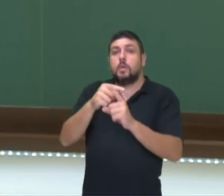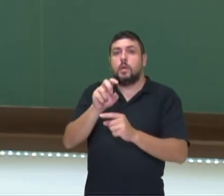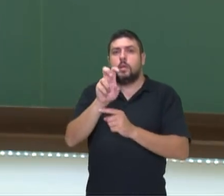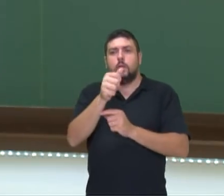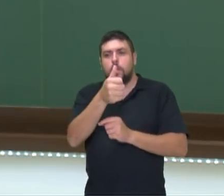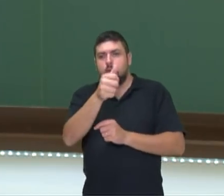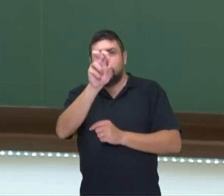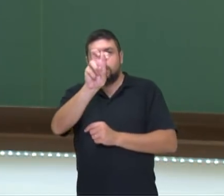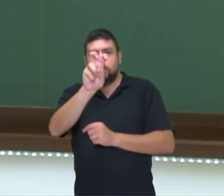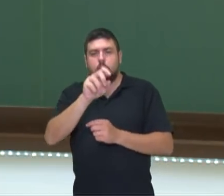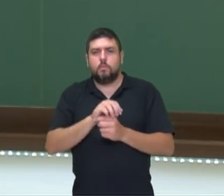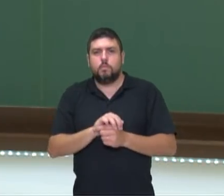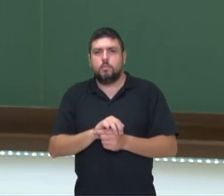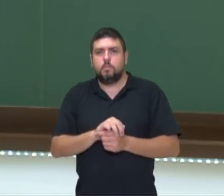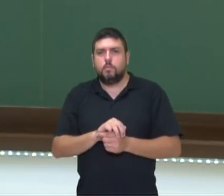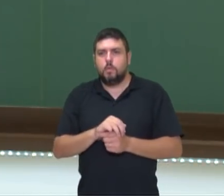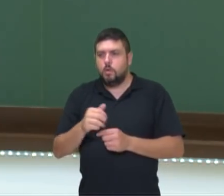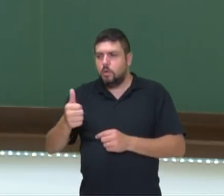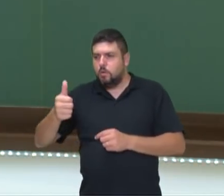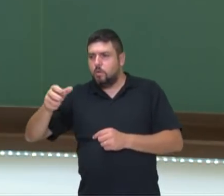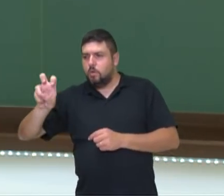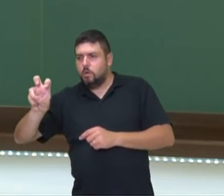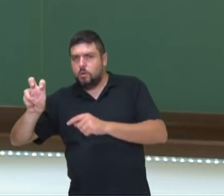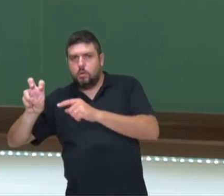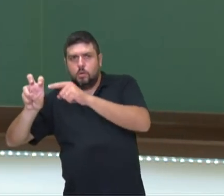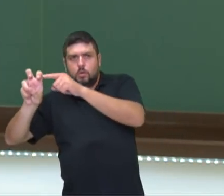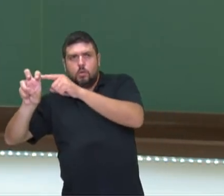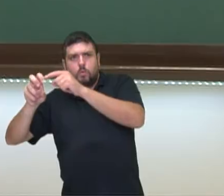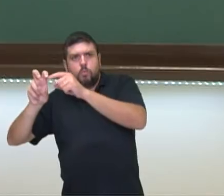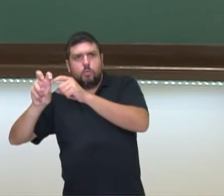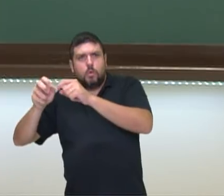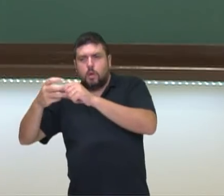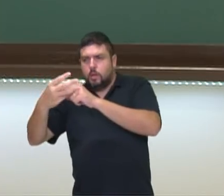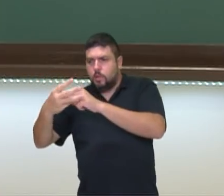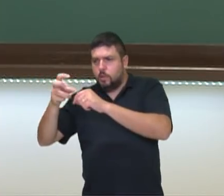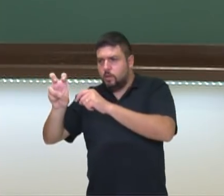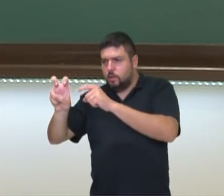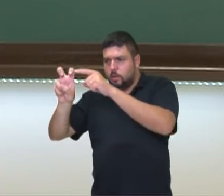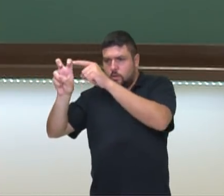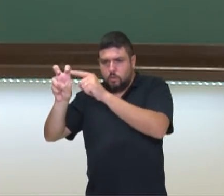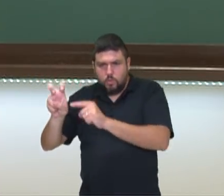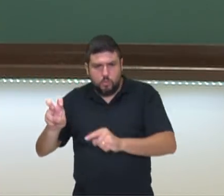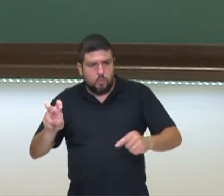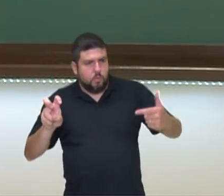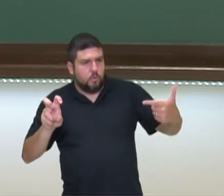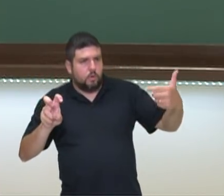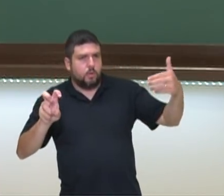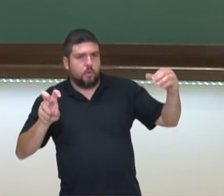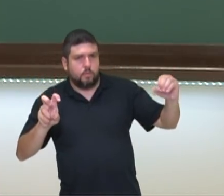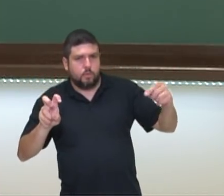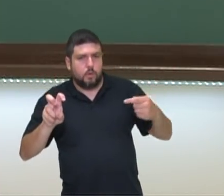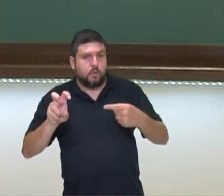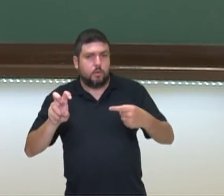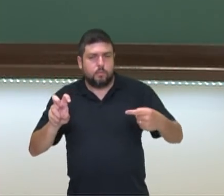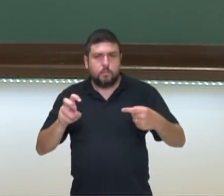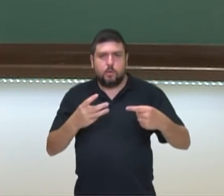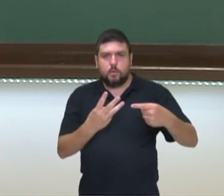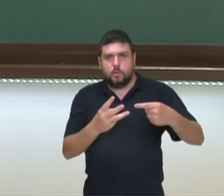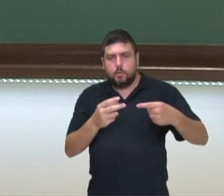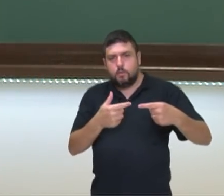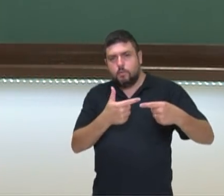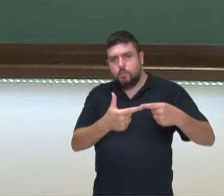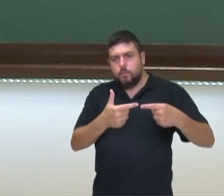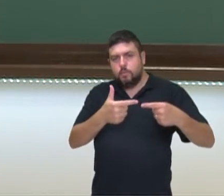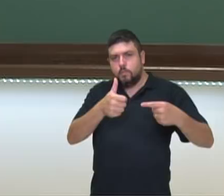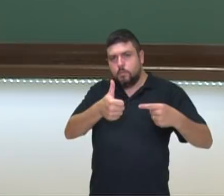15 voltar para o 20, é como se eu fizesse menos 15. Por isso que são consideradas operações inversas.